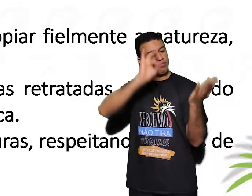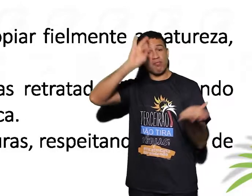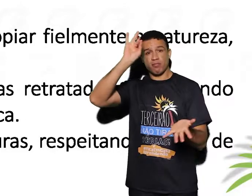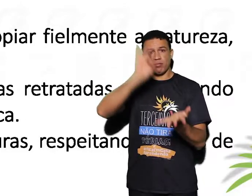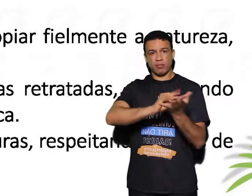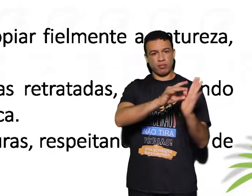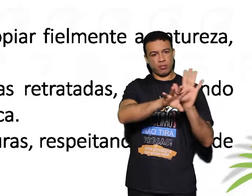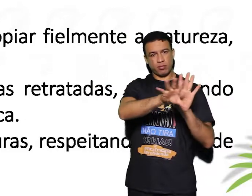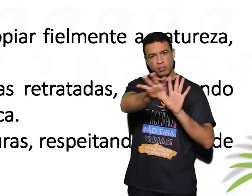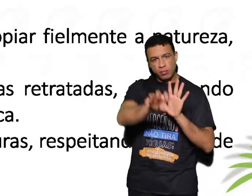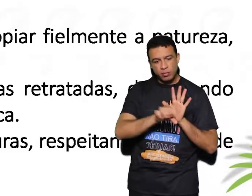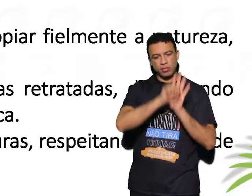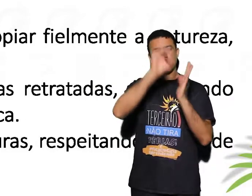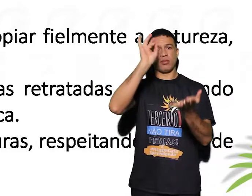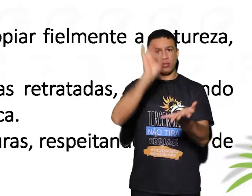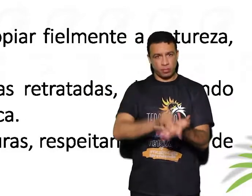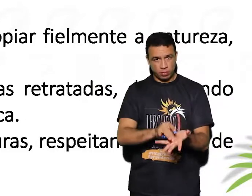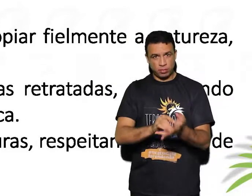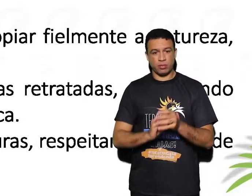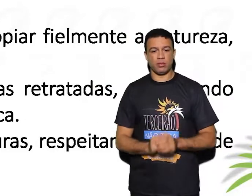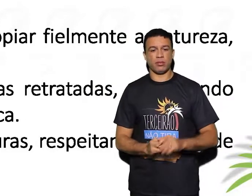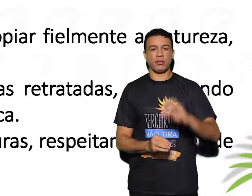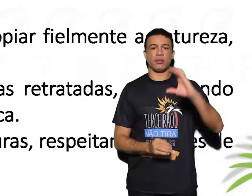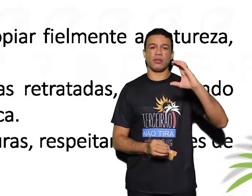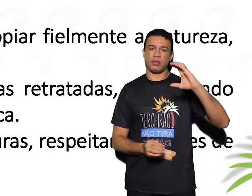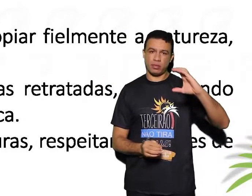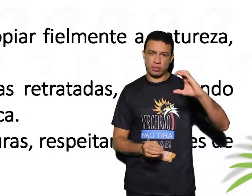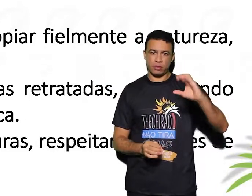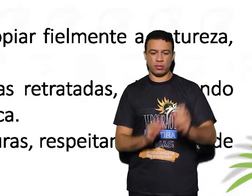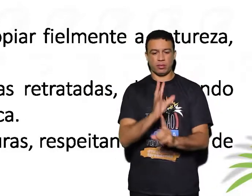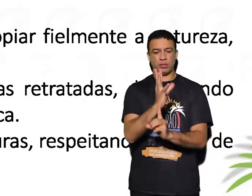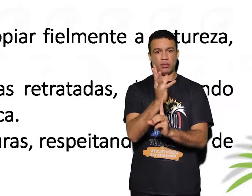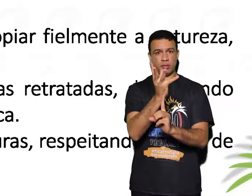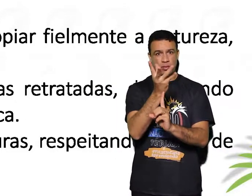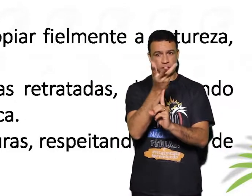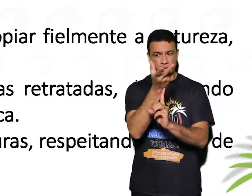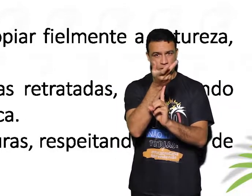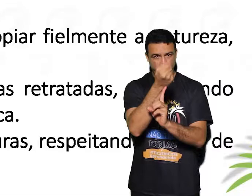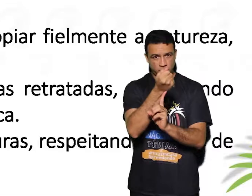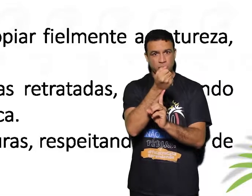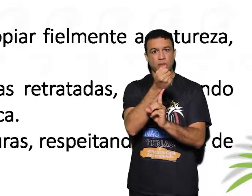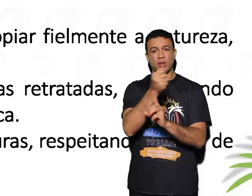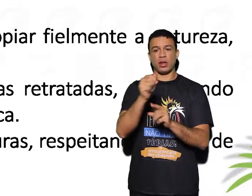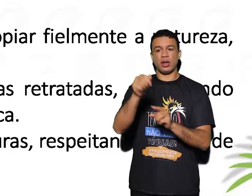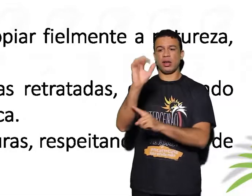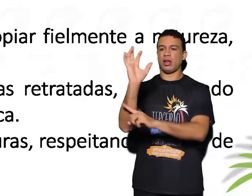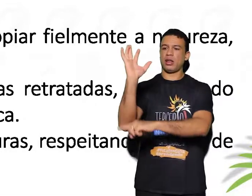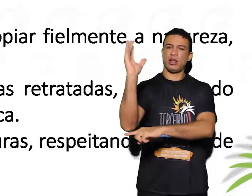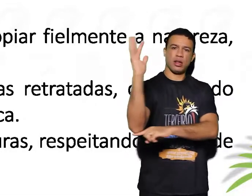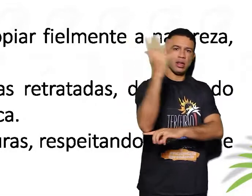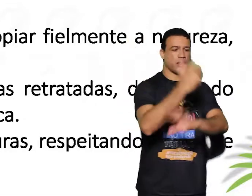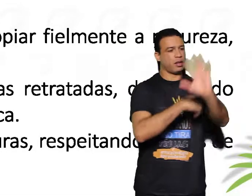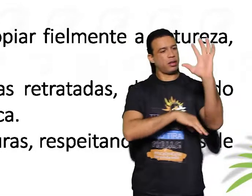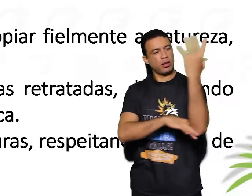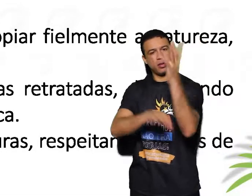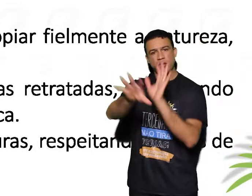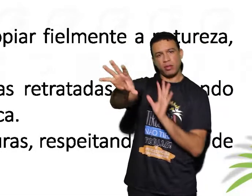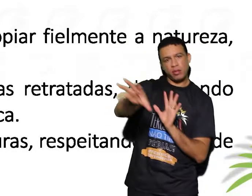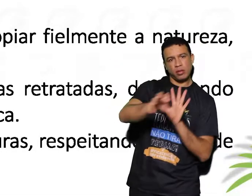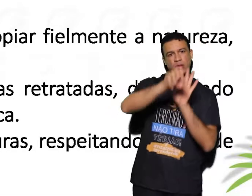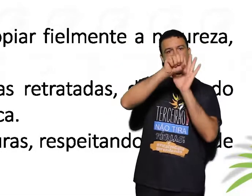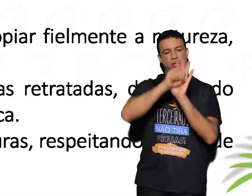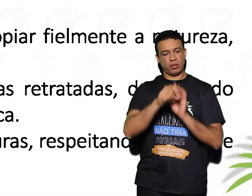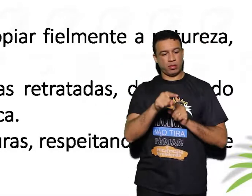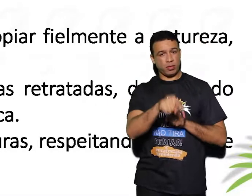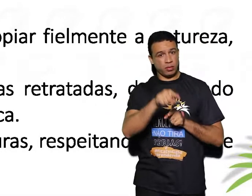realidade. C. Representar a ideia de que a arte deveria copiar fielmente a natureza, tendo como finalidade a prática